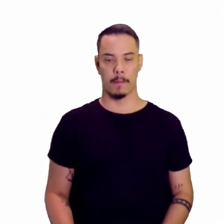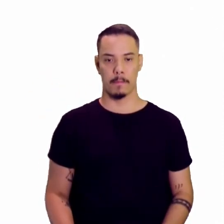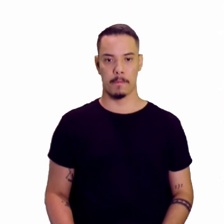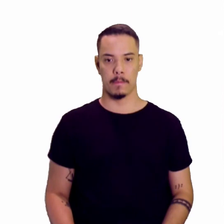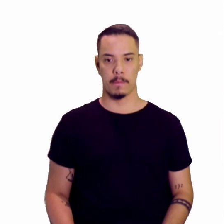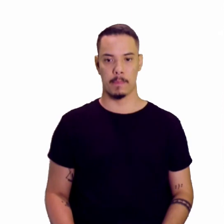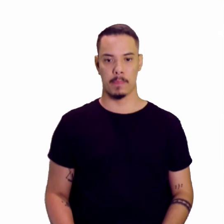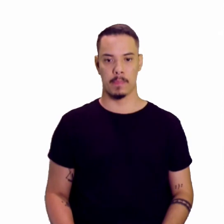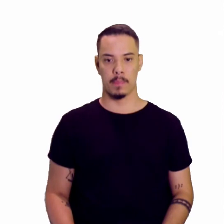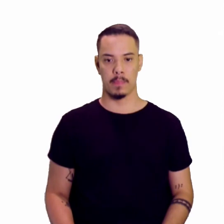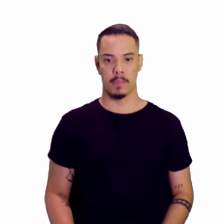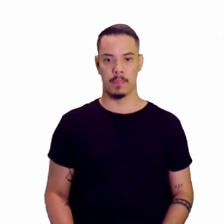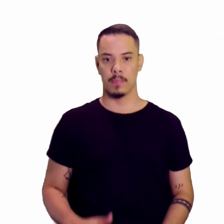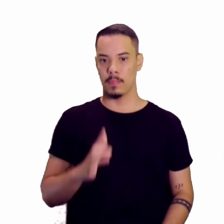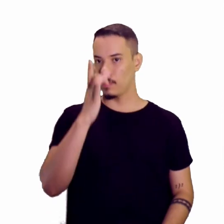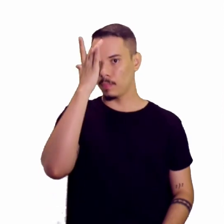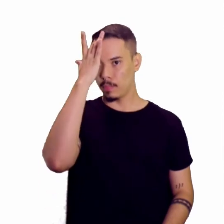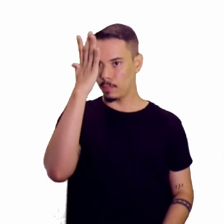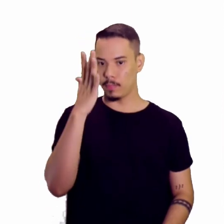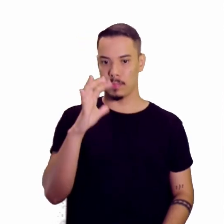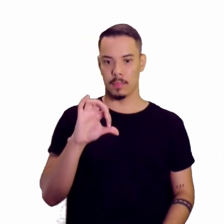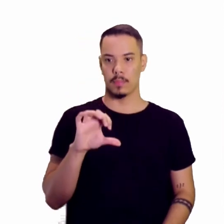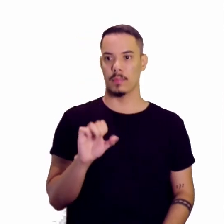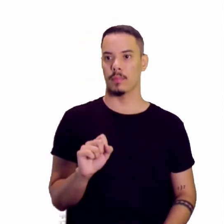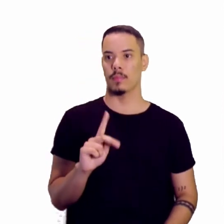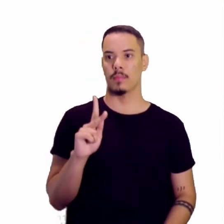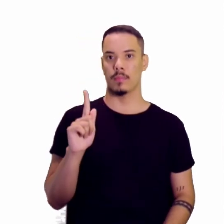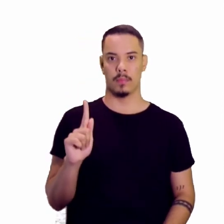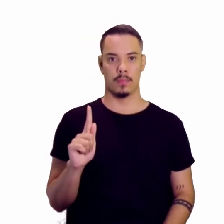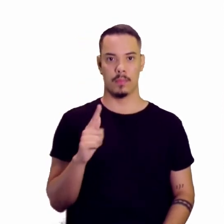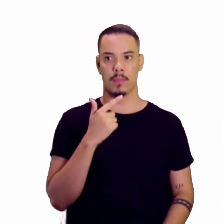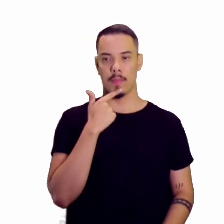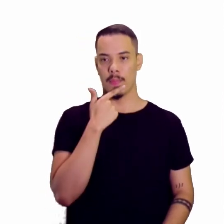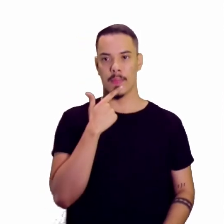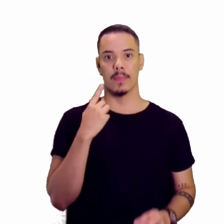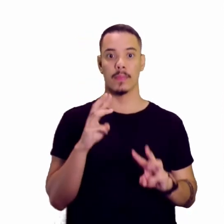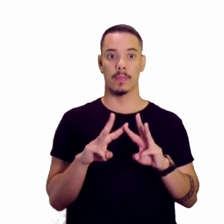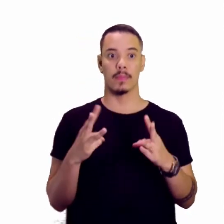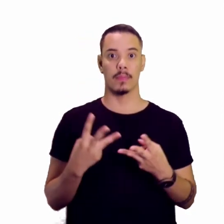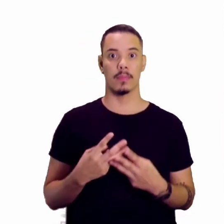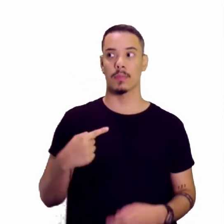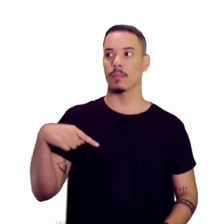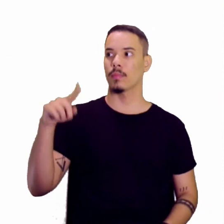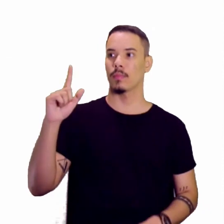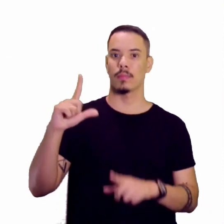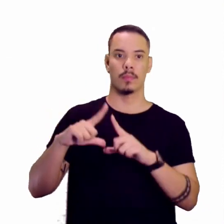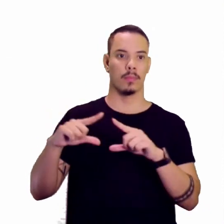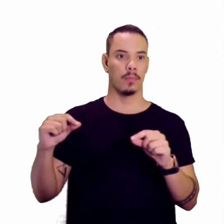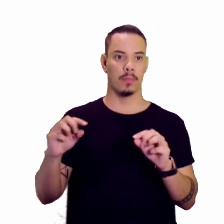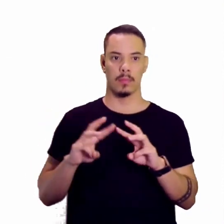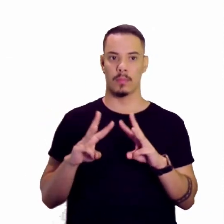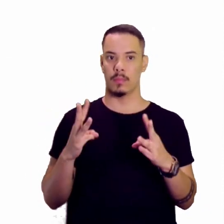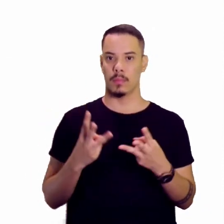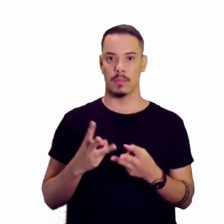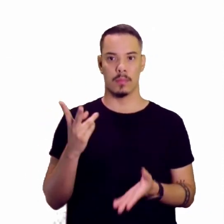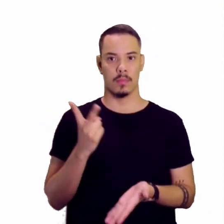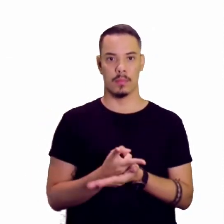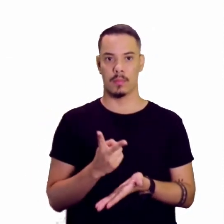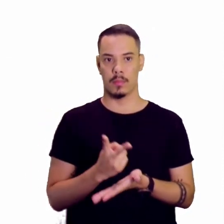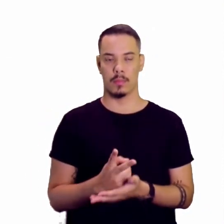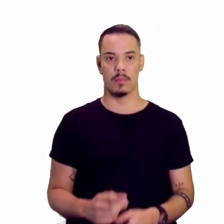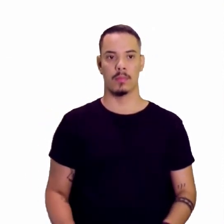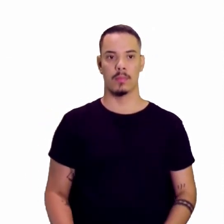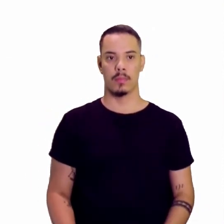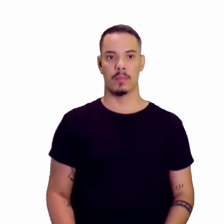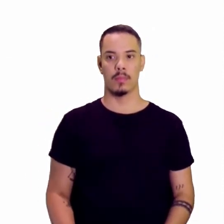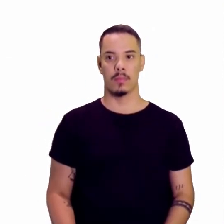ó. 98 quilogramas. A massa é constante, então se ele for para a Lua, por exemplo, a massa vai continuar sendo igual. Não